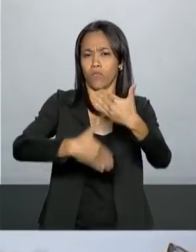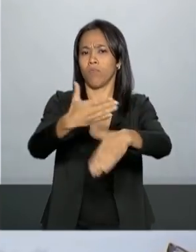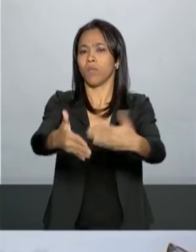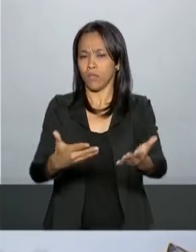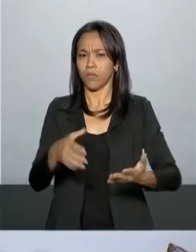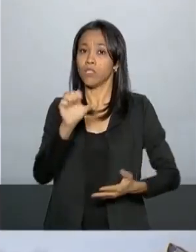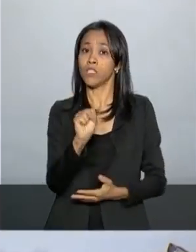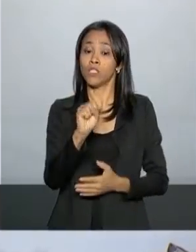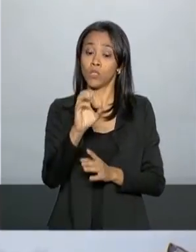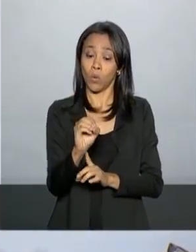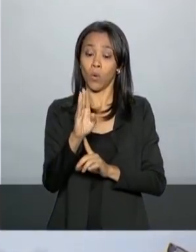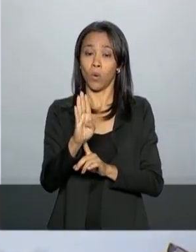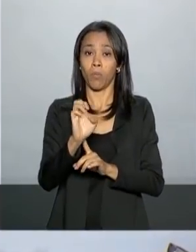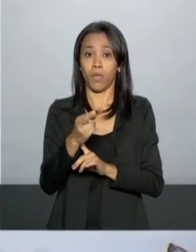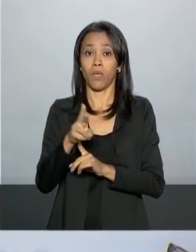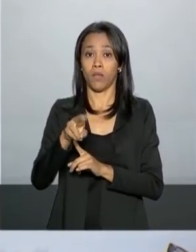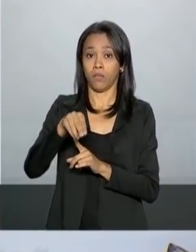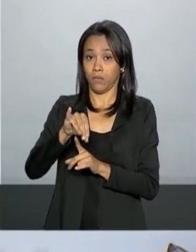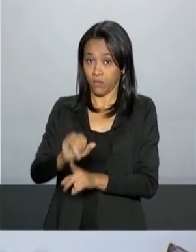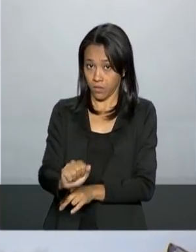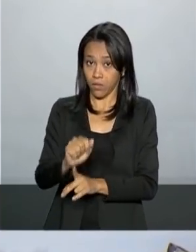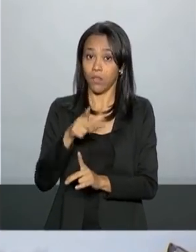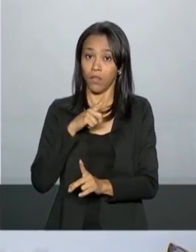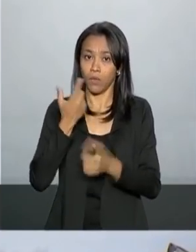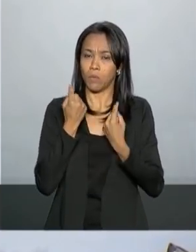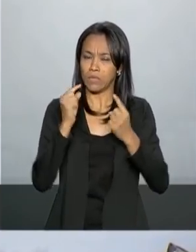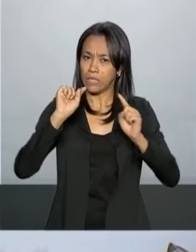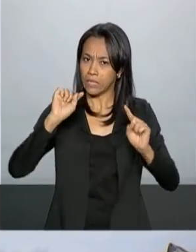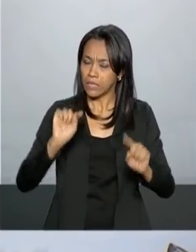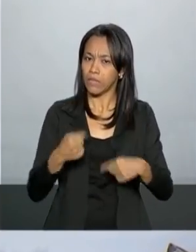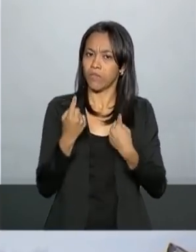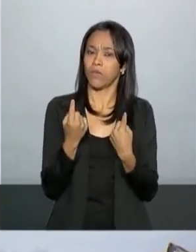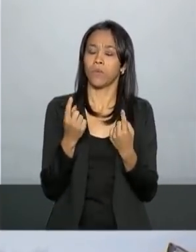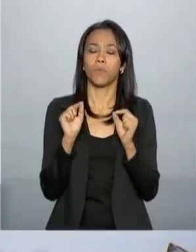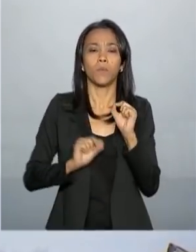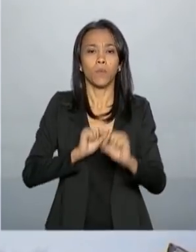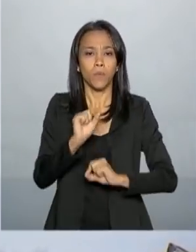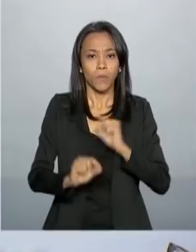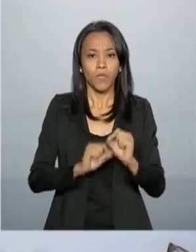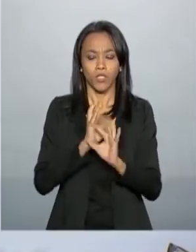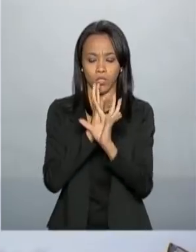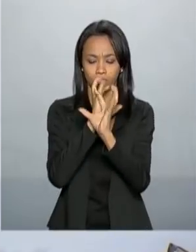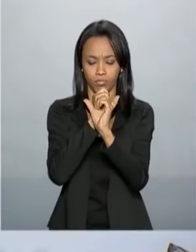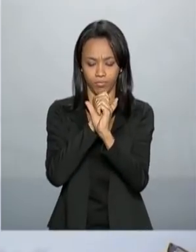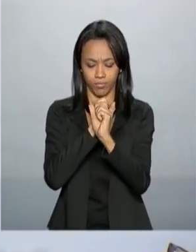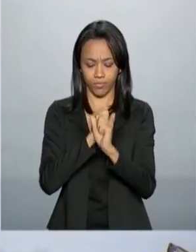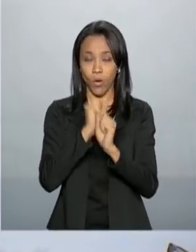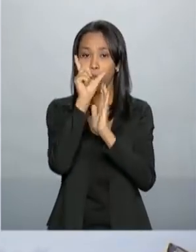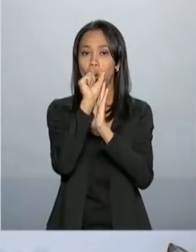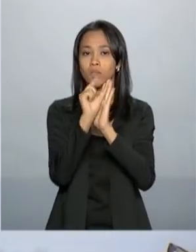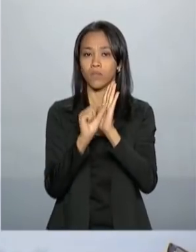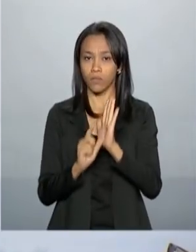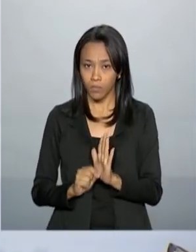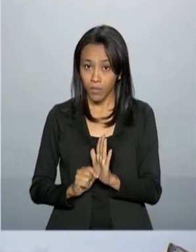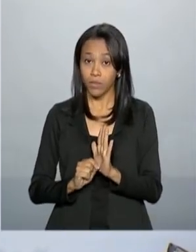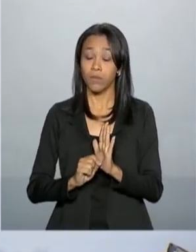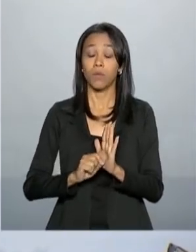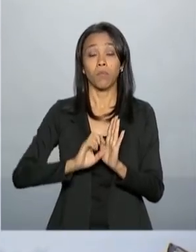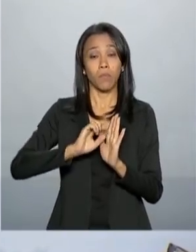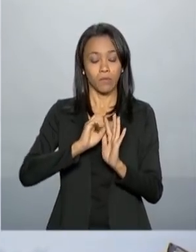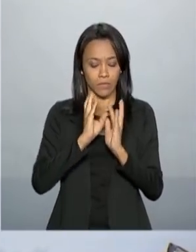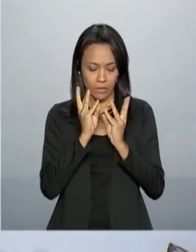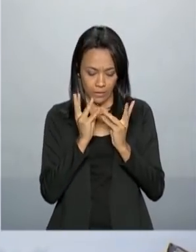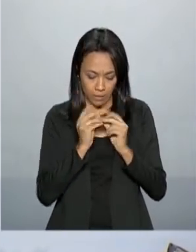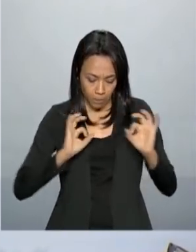cidadãos, enfrentam o desafio de compatibilizar os orçamentos de tal forma a obter